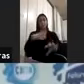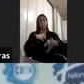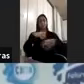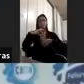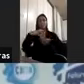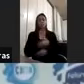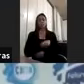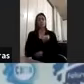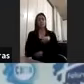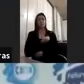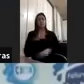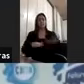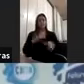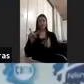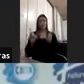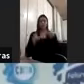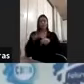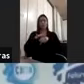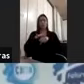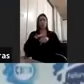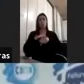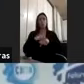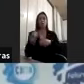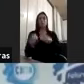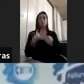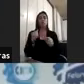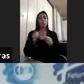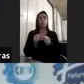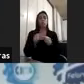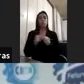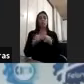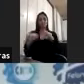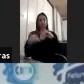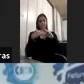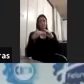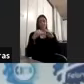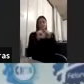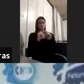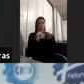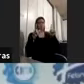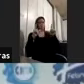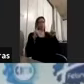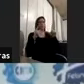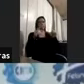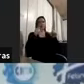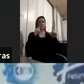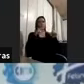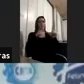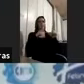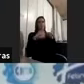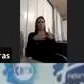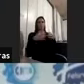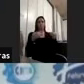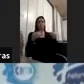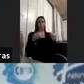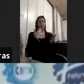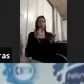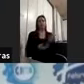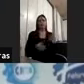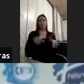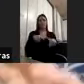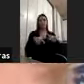UTI, criança recebendo em casa e-mail para contar para o pai que chega à noite em casa de uma jornada de hora extra,